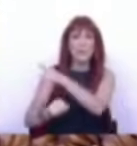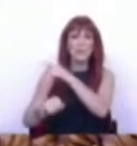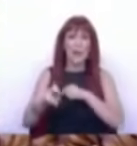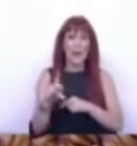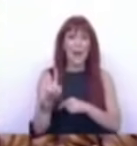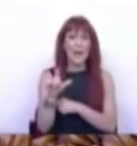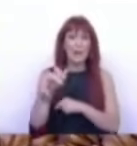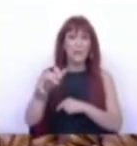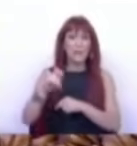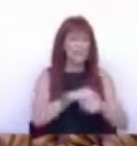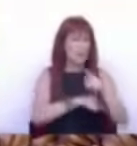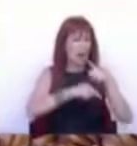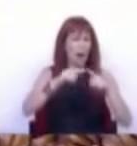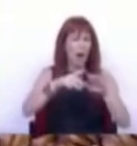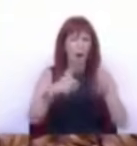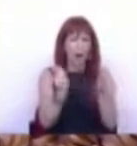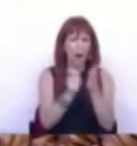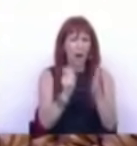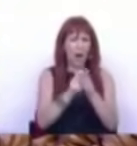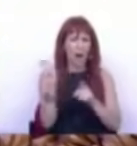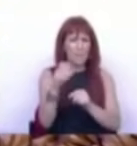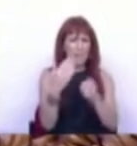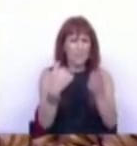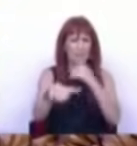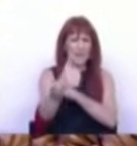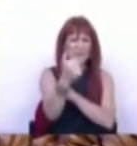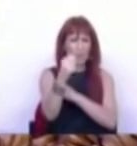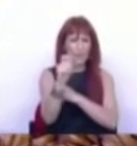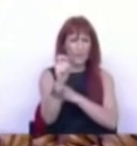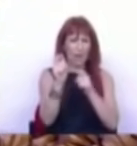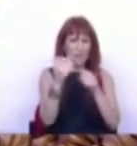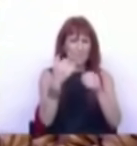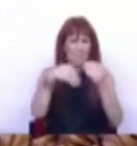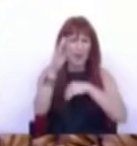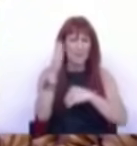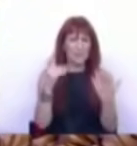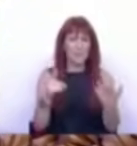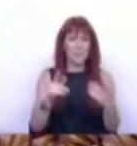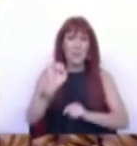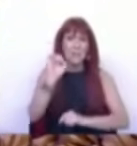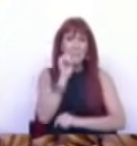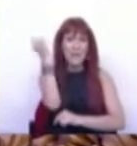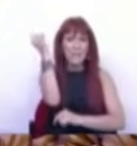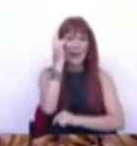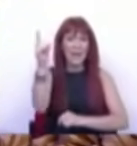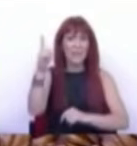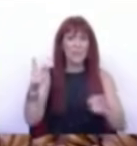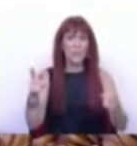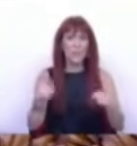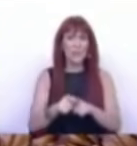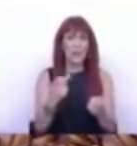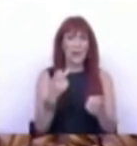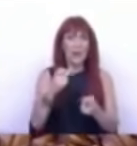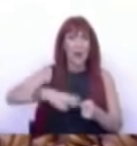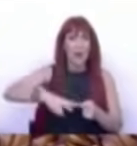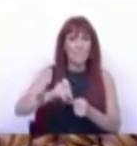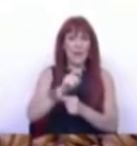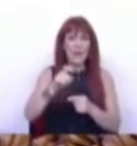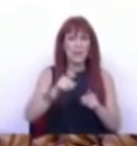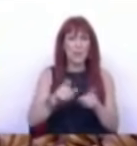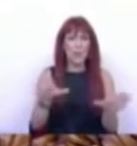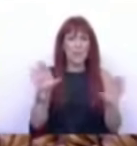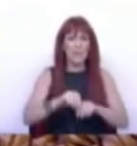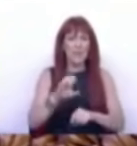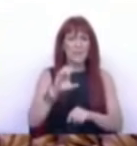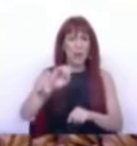mosca. Alterações climáticas. Registaram este mês mais de 50 graus. Pela primeira vez, a Amazónia emite mais